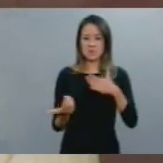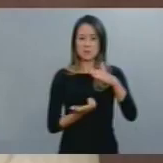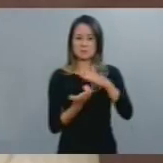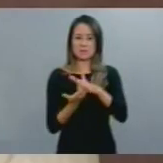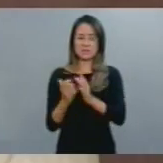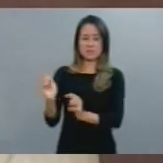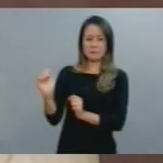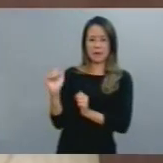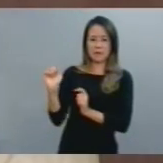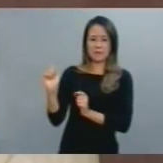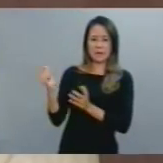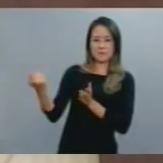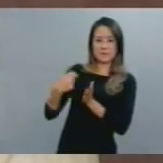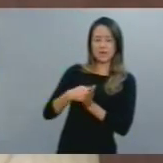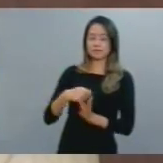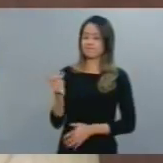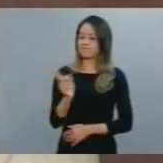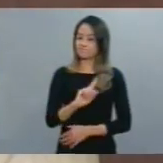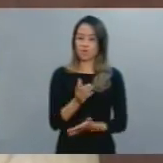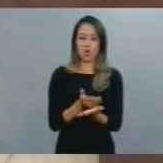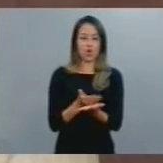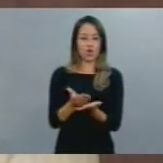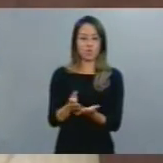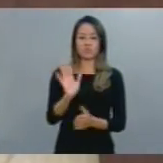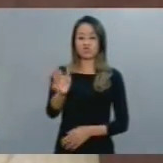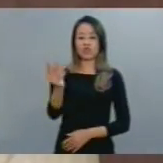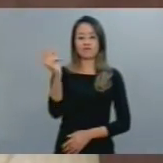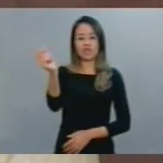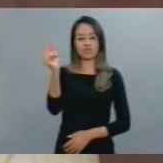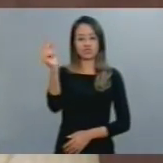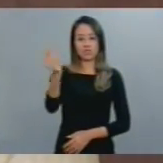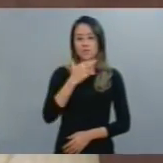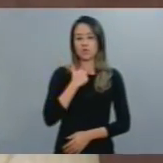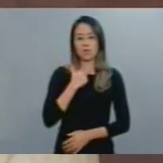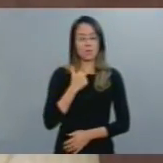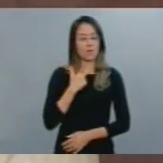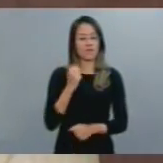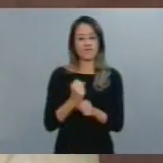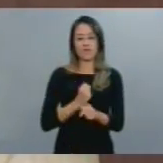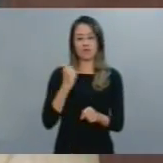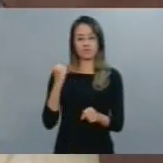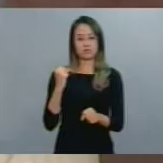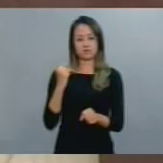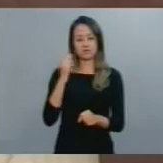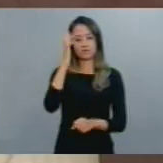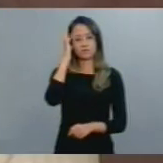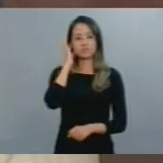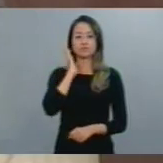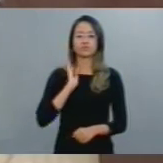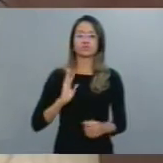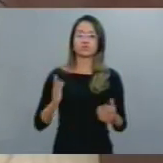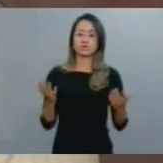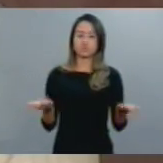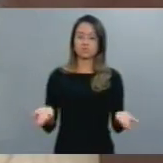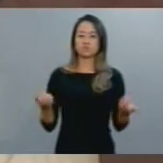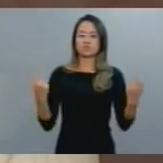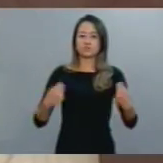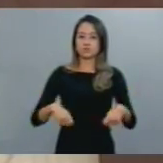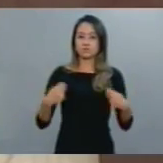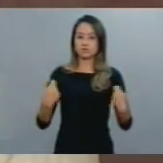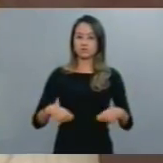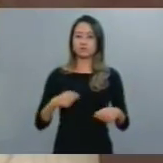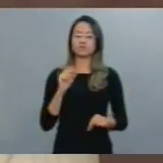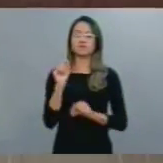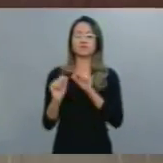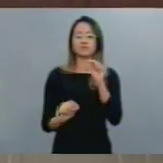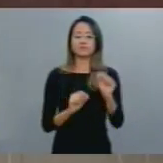ser seduzida pela hipocrisia e pelo cinismo. Portanto, nós temos que criar uma terceira, nós temos